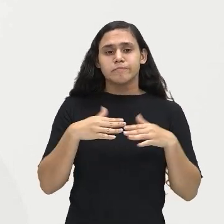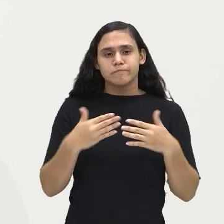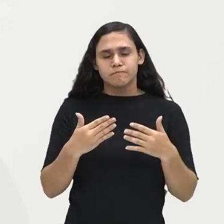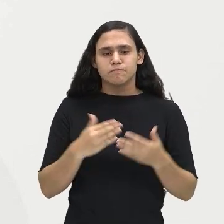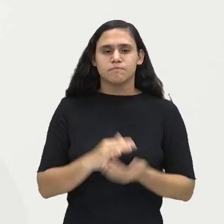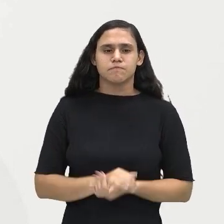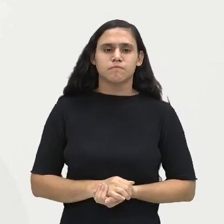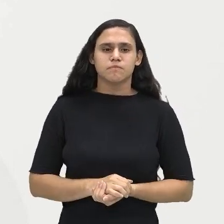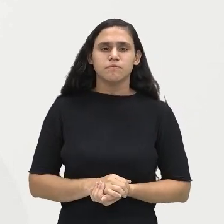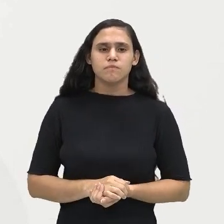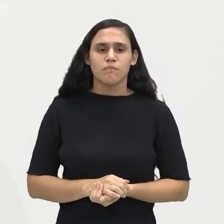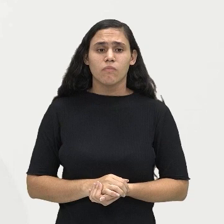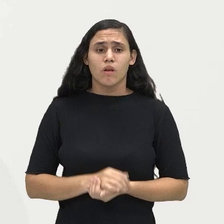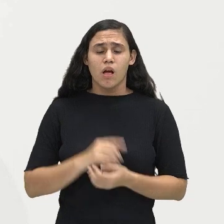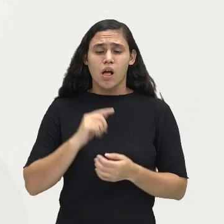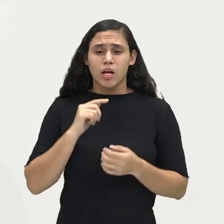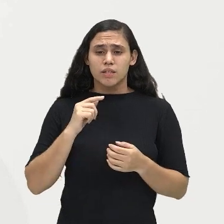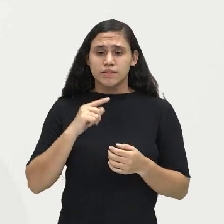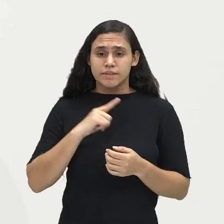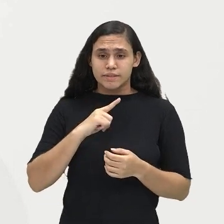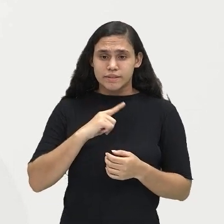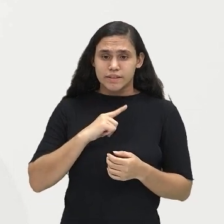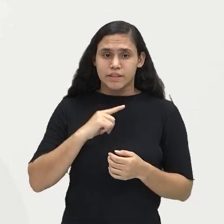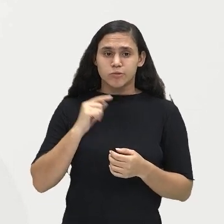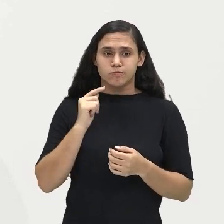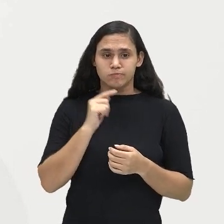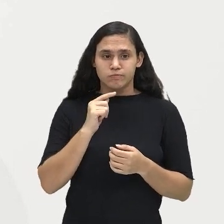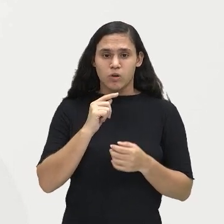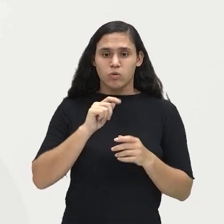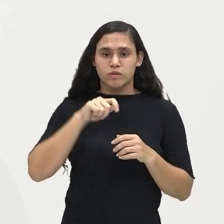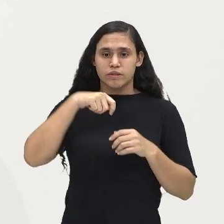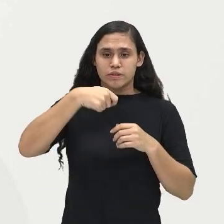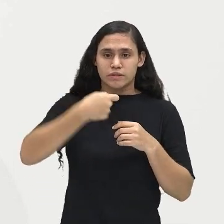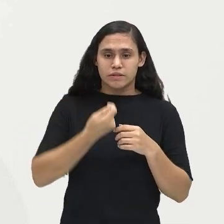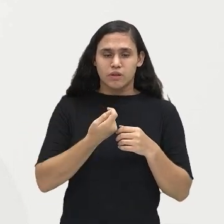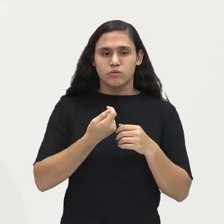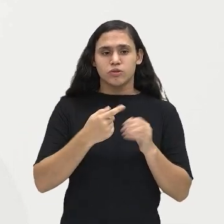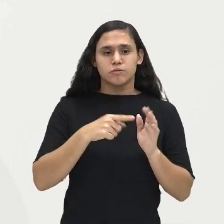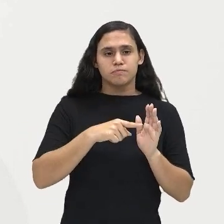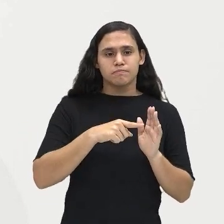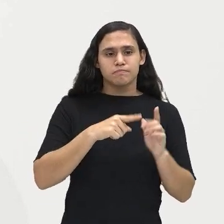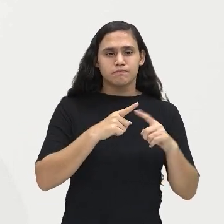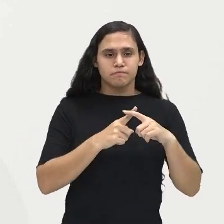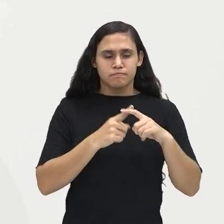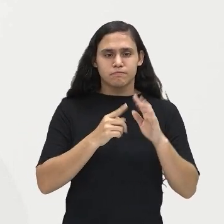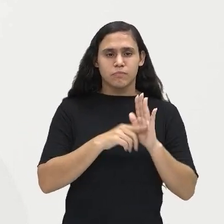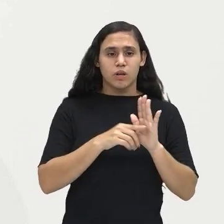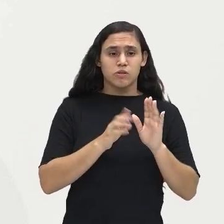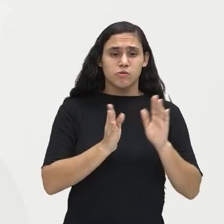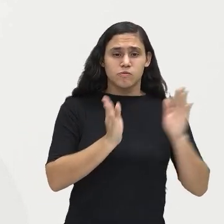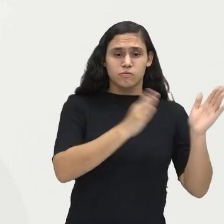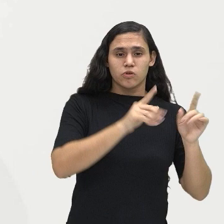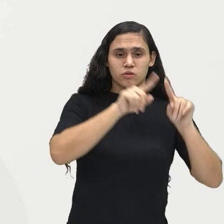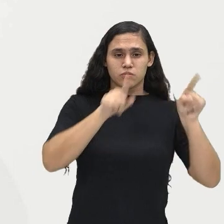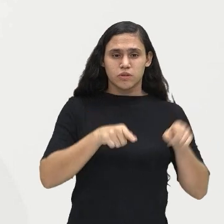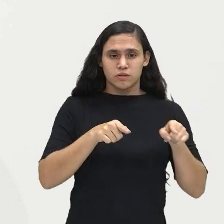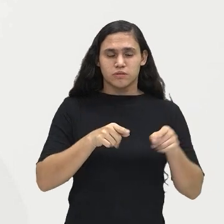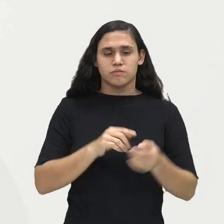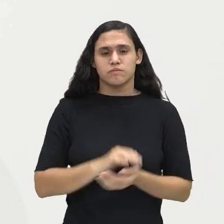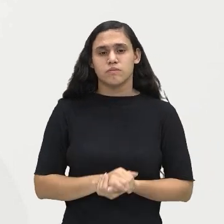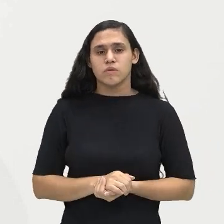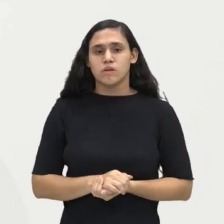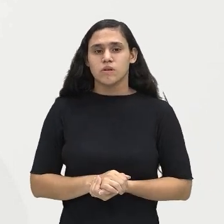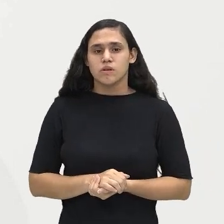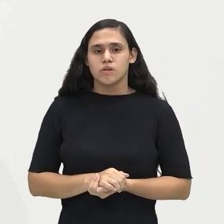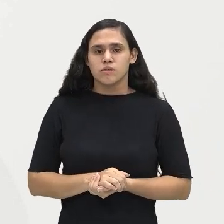tem um sinal de mais. Quando não aparece nada, é mais aqui, ó. O sinal de mais fora do parêntese repete o que está dentro. Então, ficou menos 9. Sinal